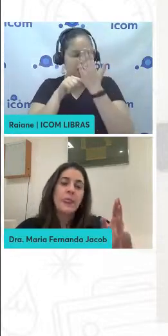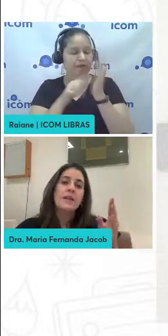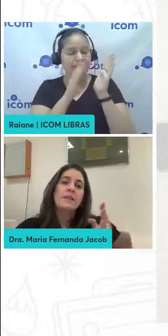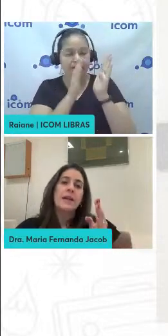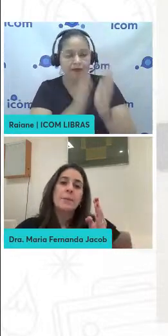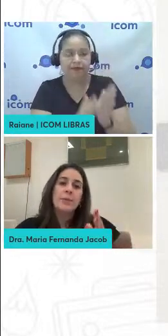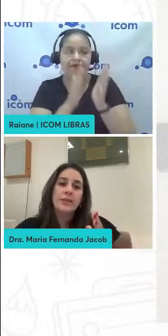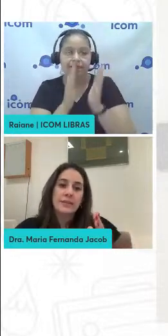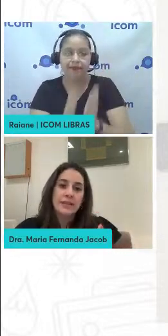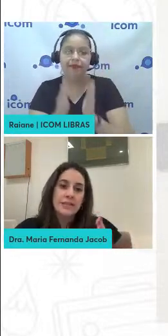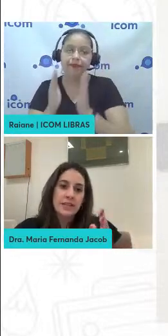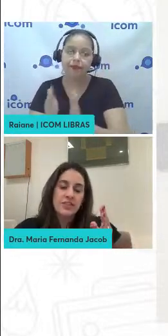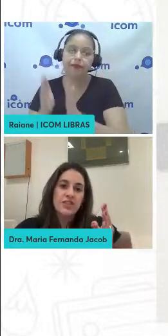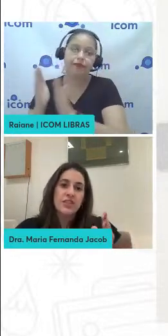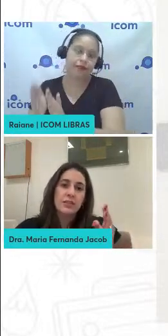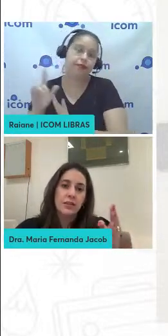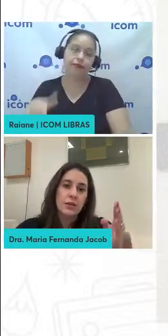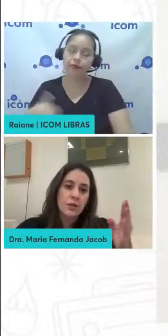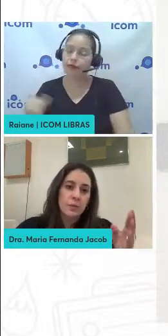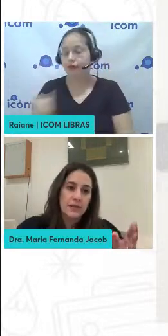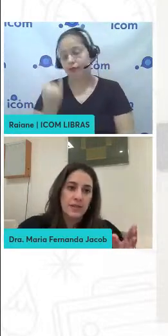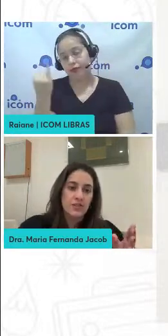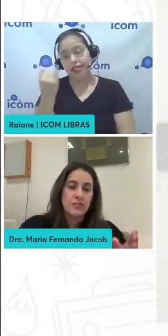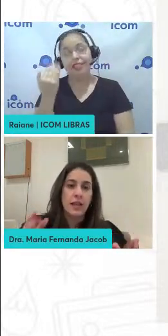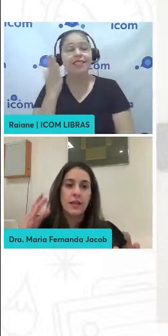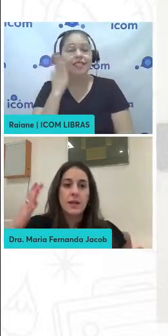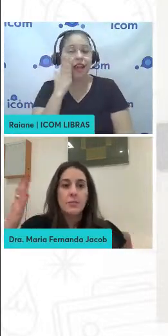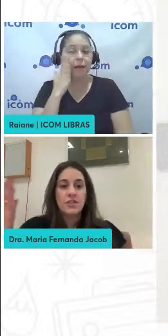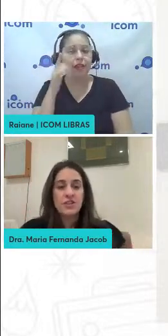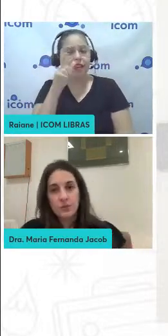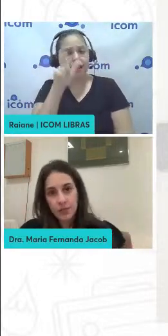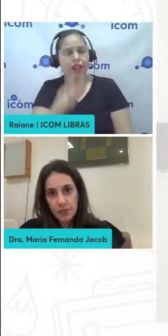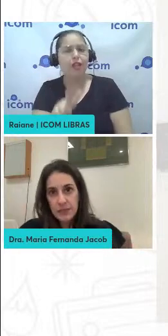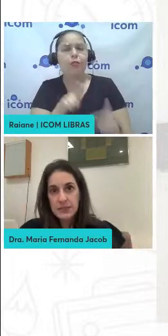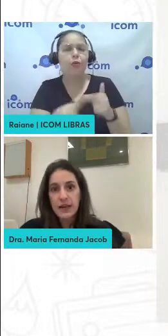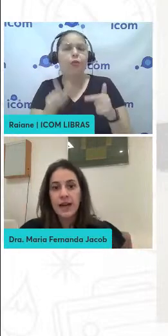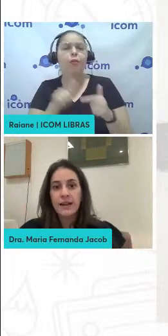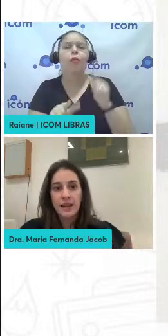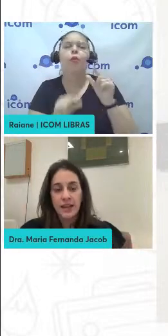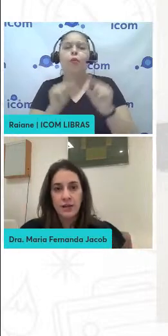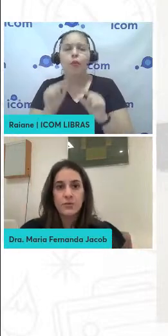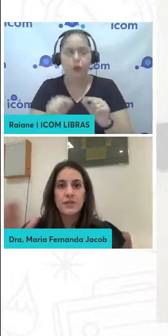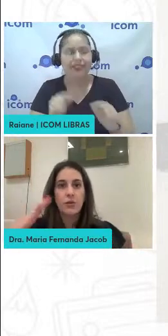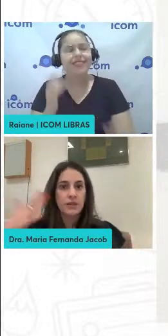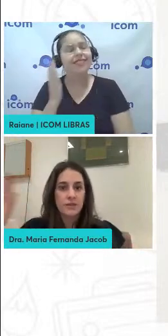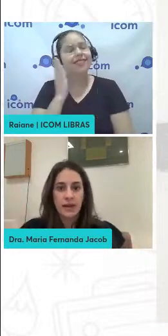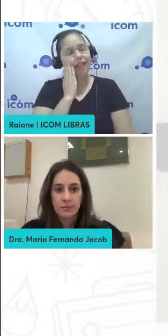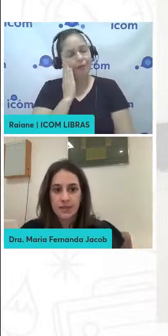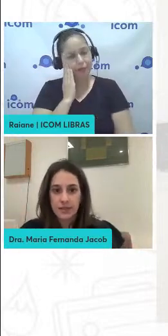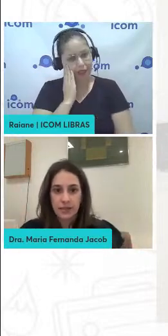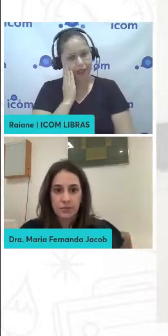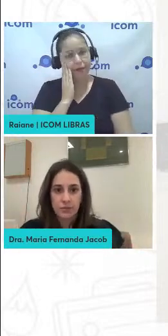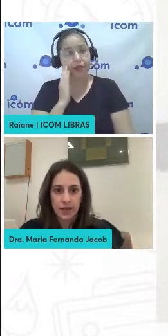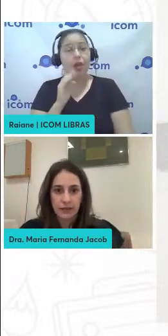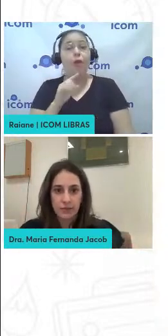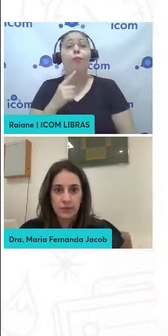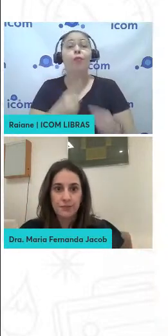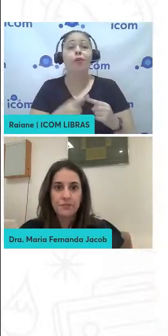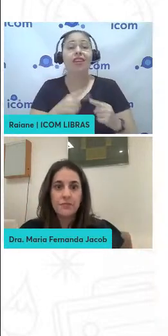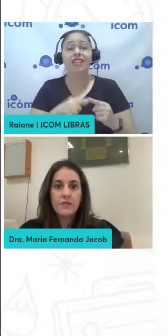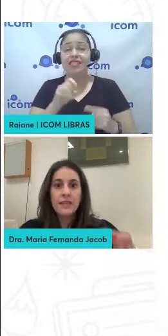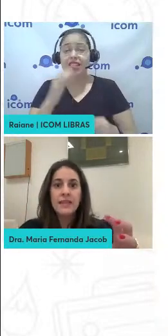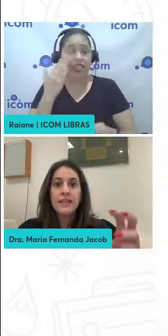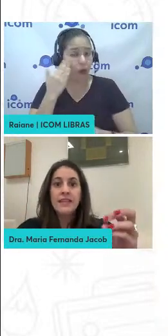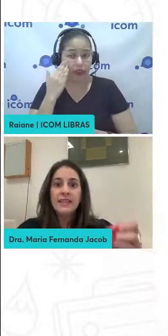claro da importância da gente entender o que o paciente tem para a gente minimizar erros e alcançar mais